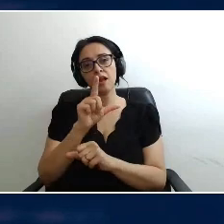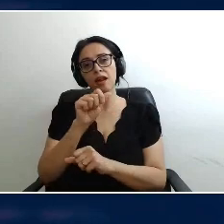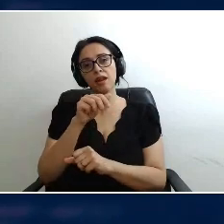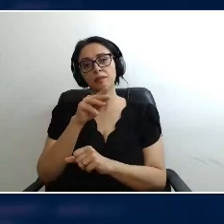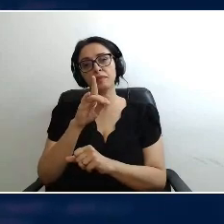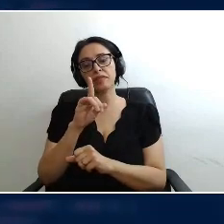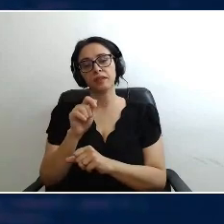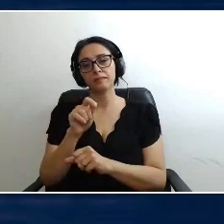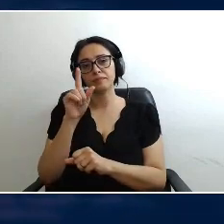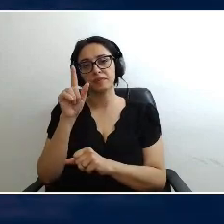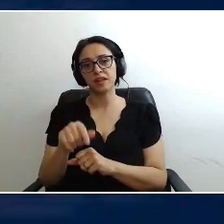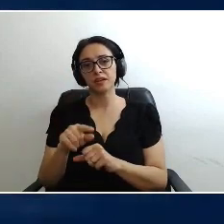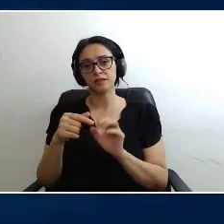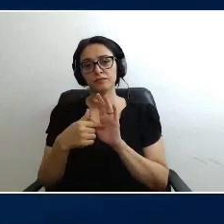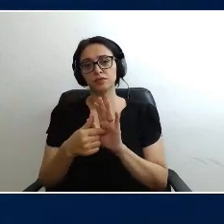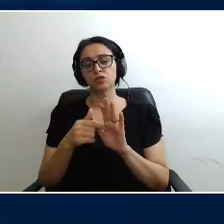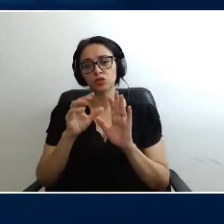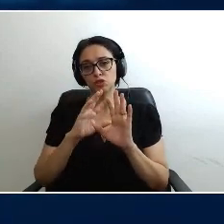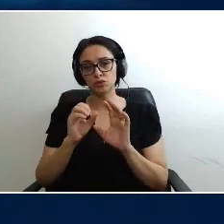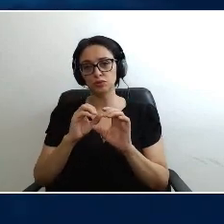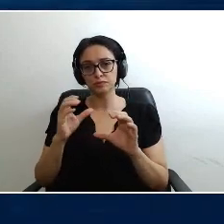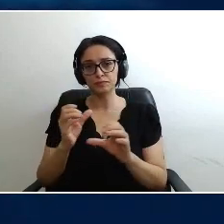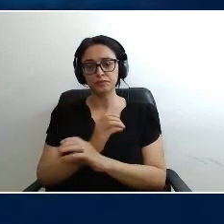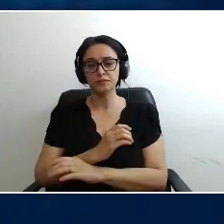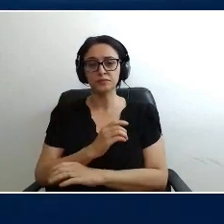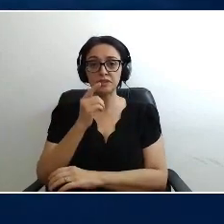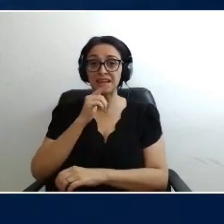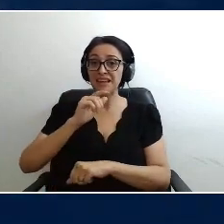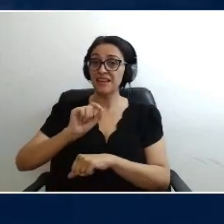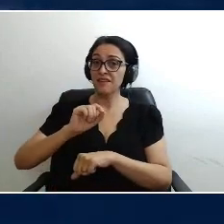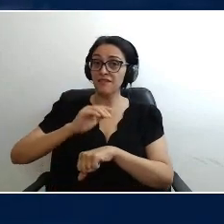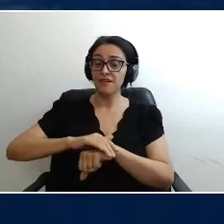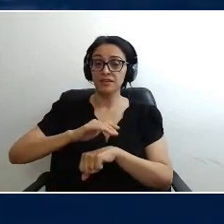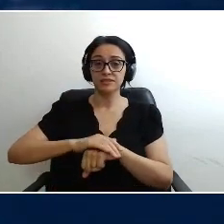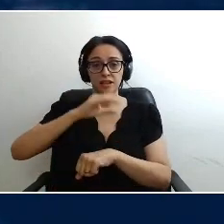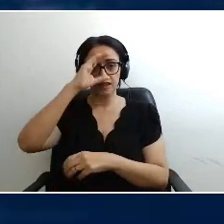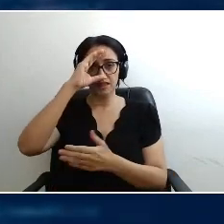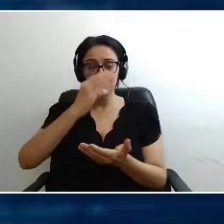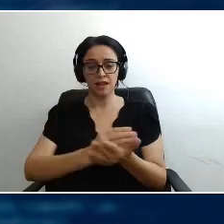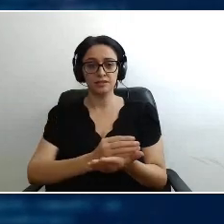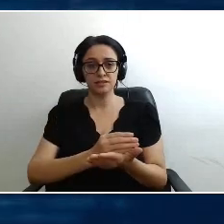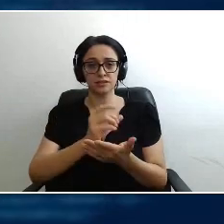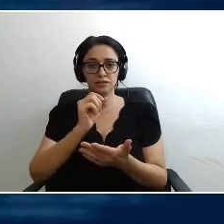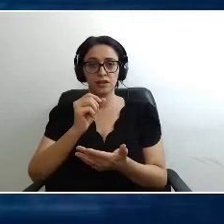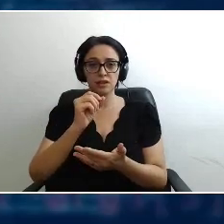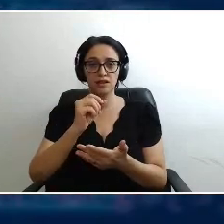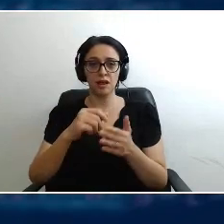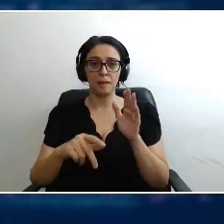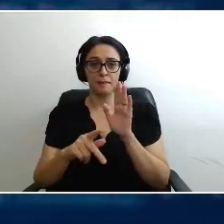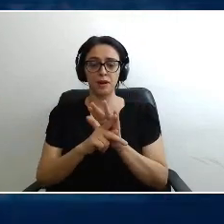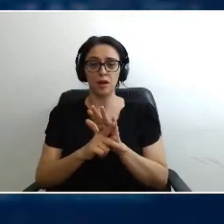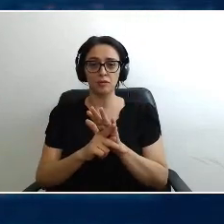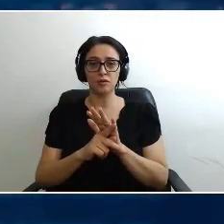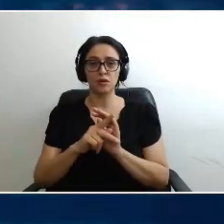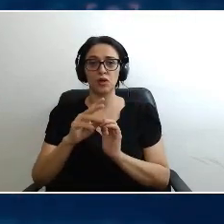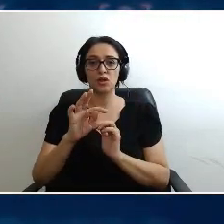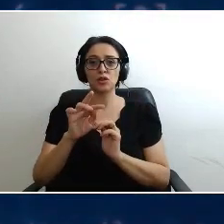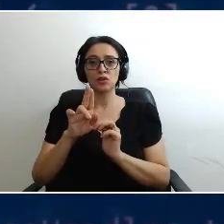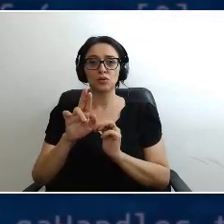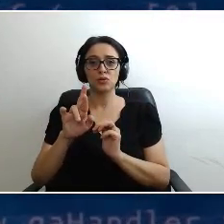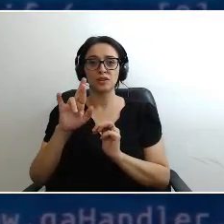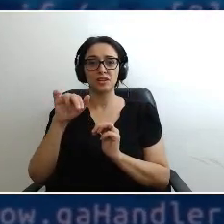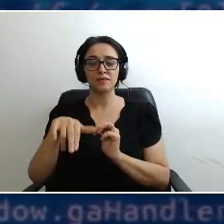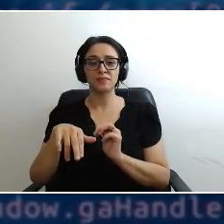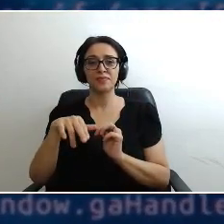fez é Turing complete. E quem fez essa tese é ninguém mais, ninguém menos que o próprio Church e o Turing. O Turing foi aluno do